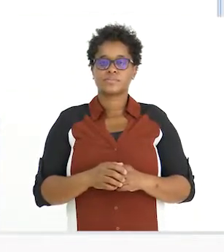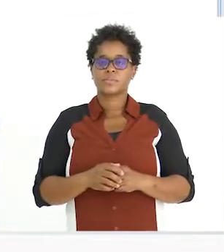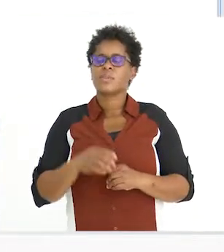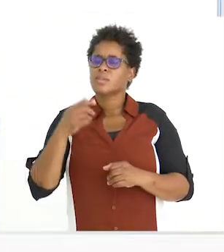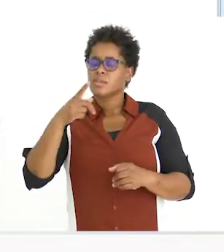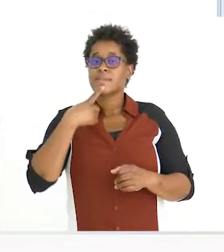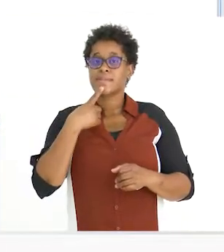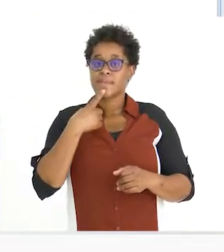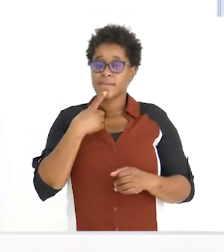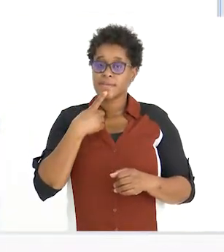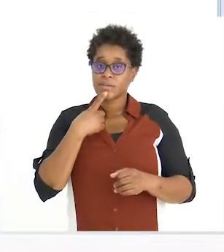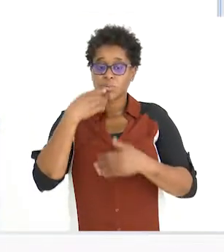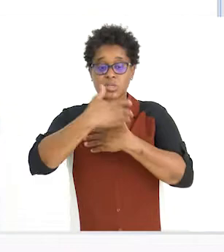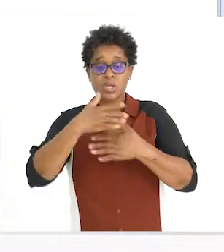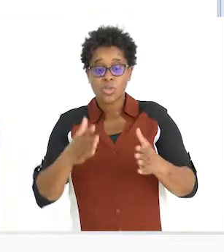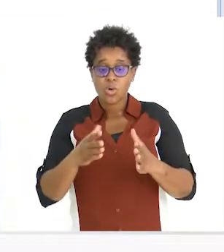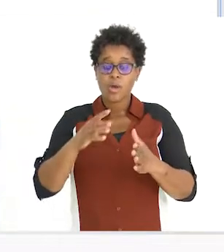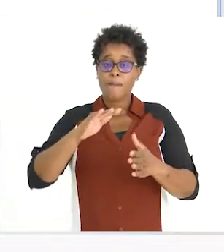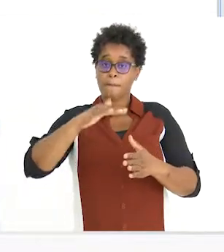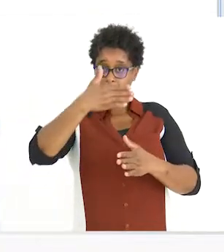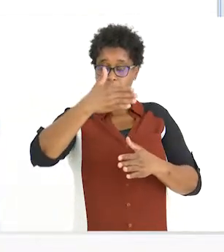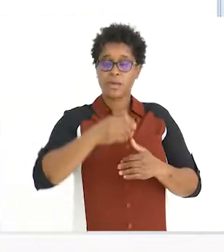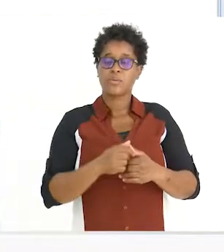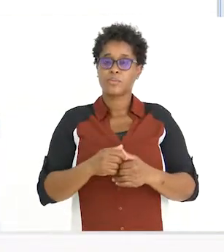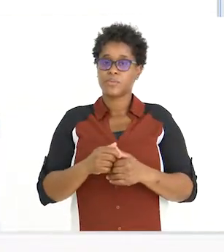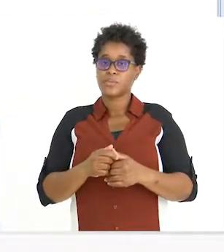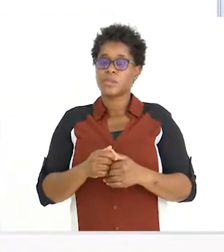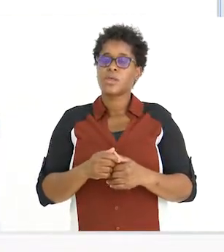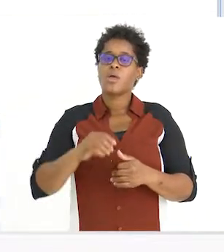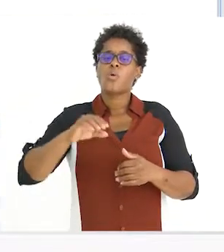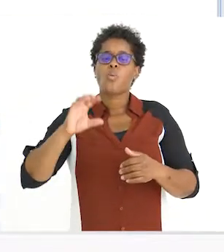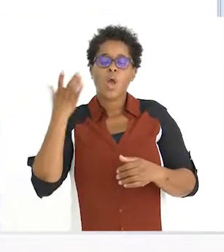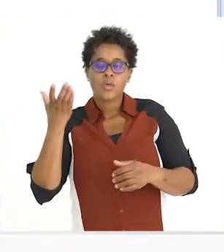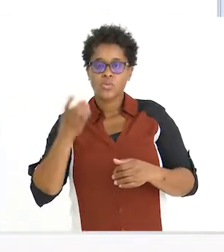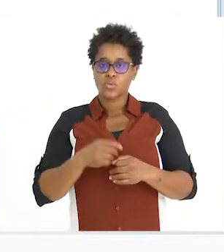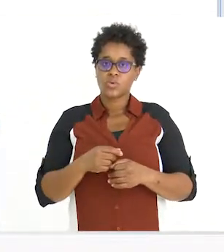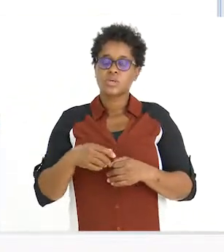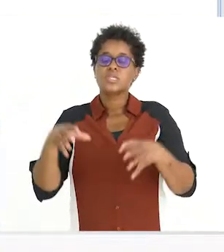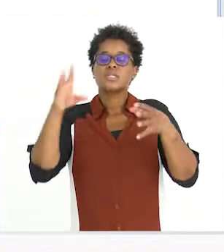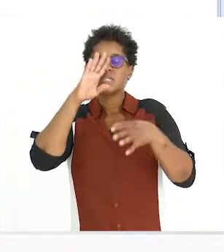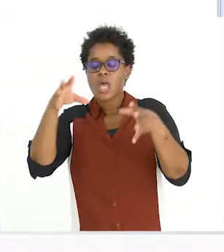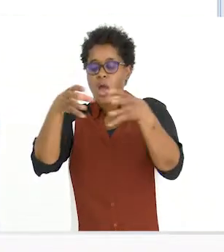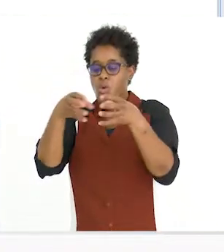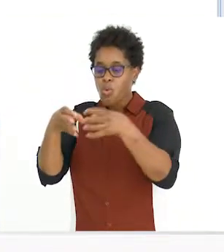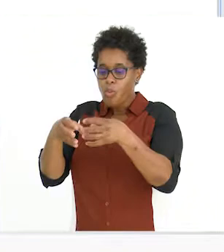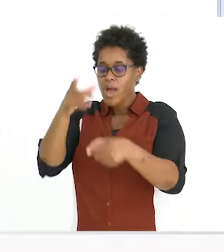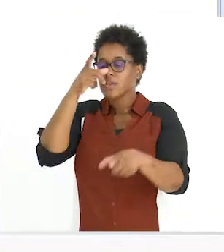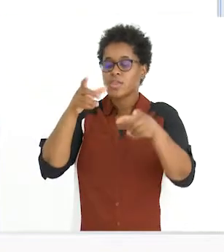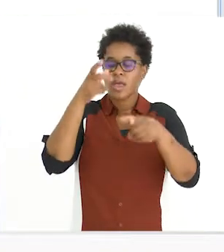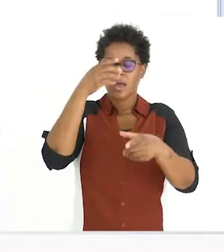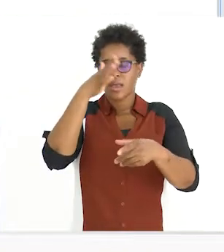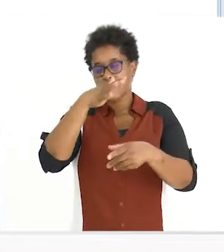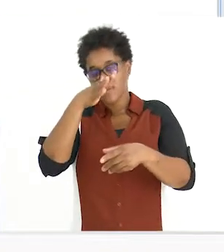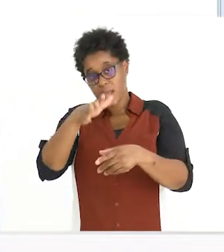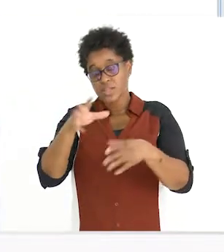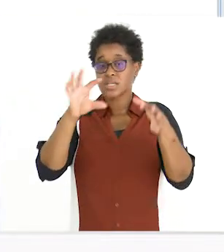Entende-se como setor primário quando se agrupa as atividades relacionadas